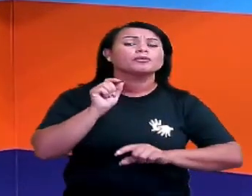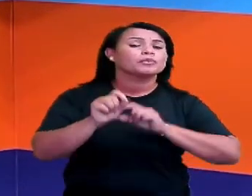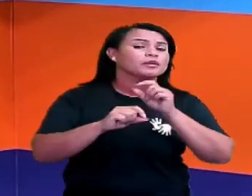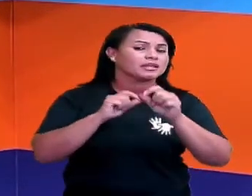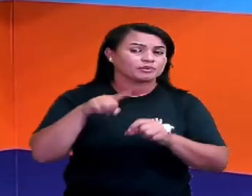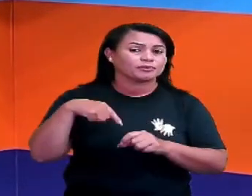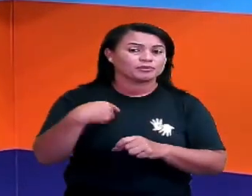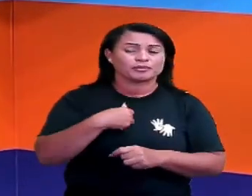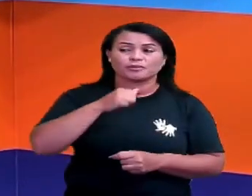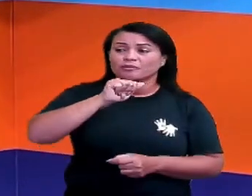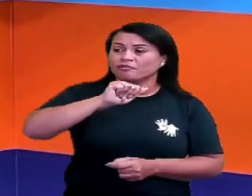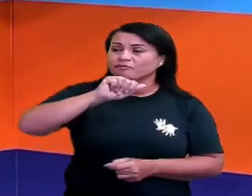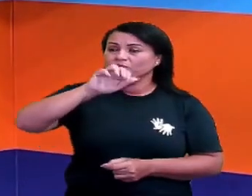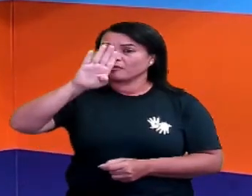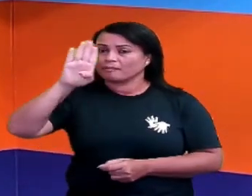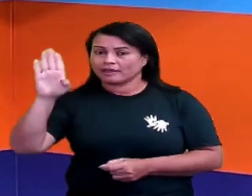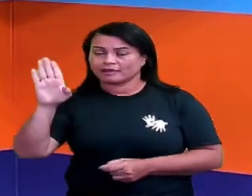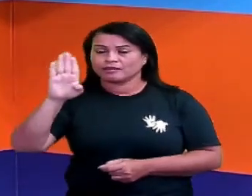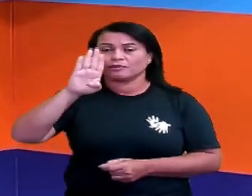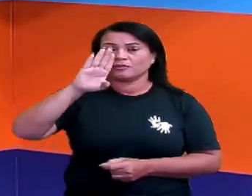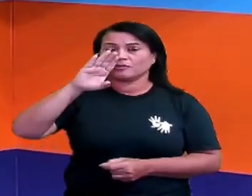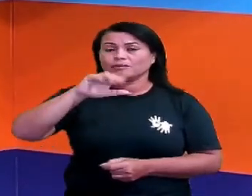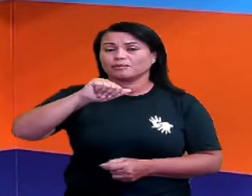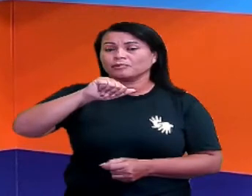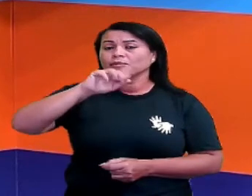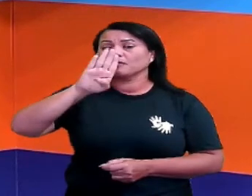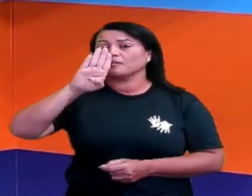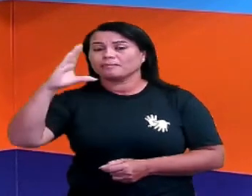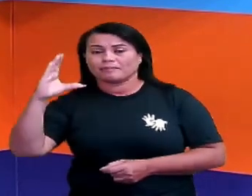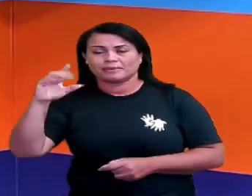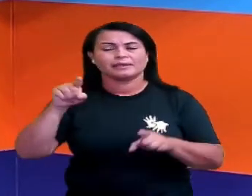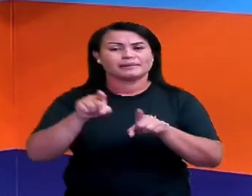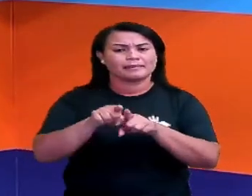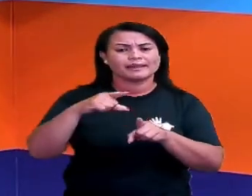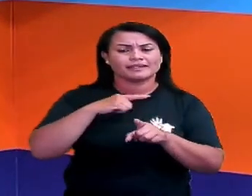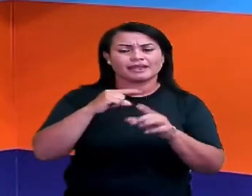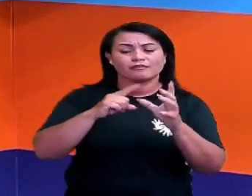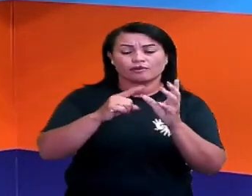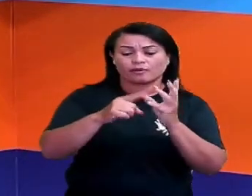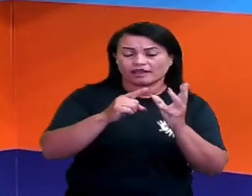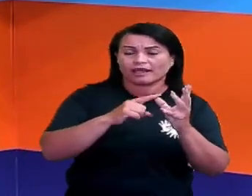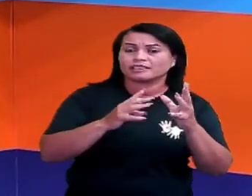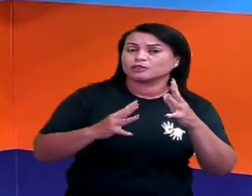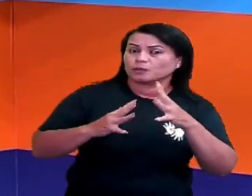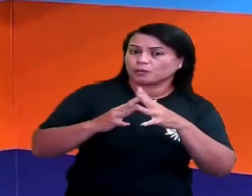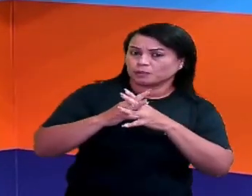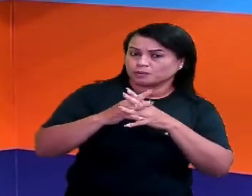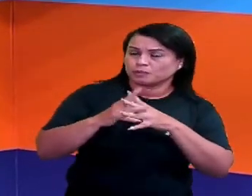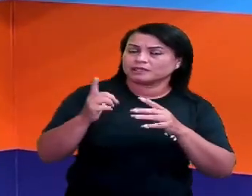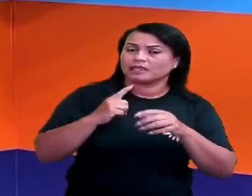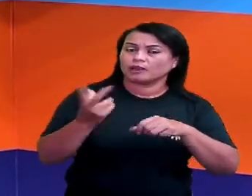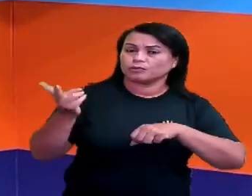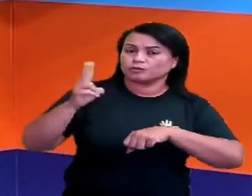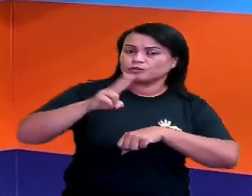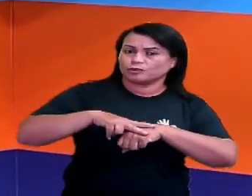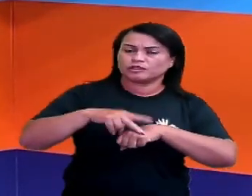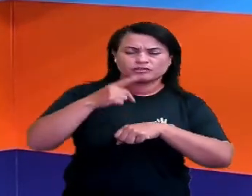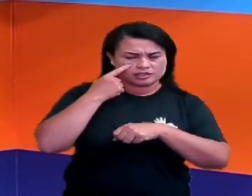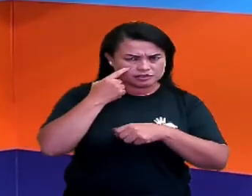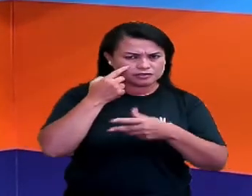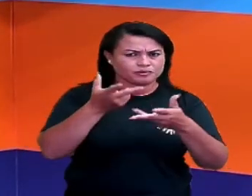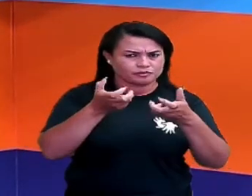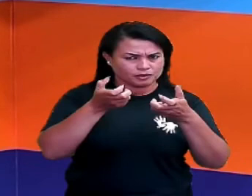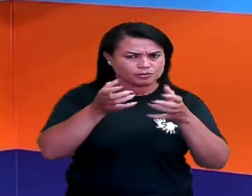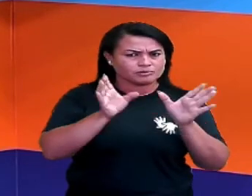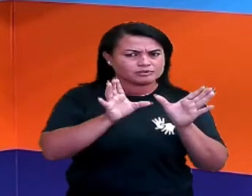nosso alfabeto, ele é composto de vogais e de consoantes. E nós vimos cada uma delas na